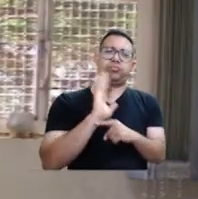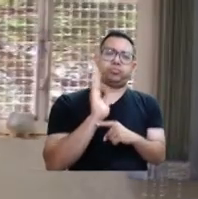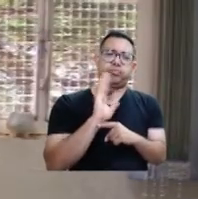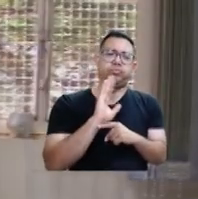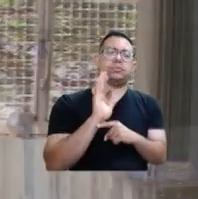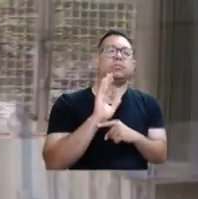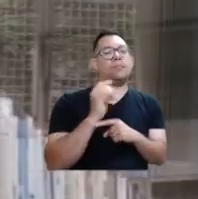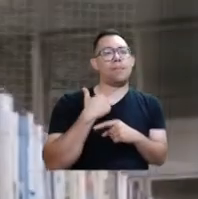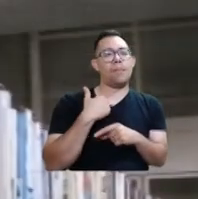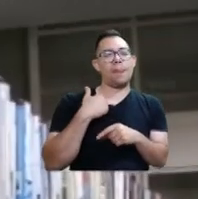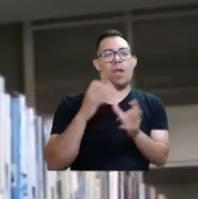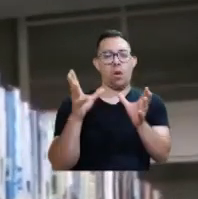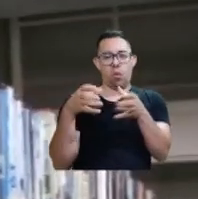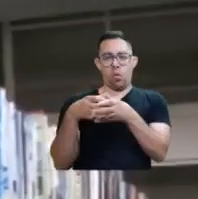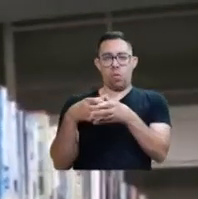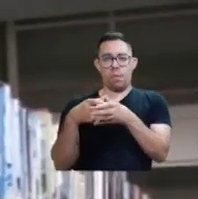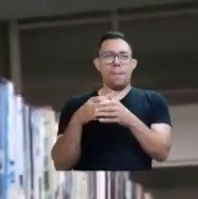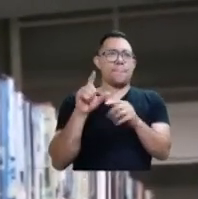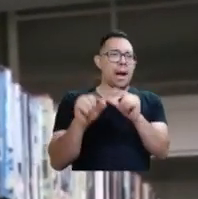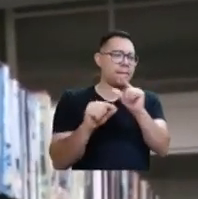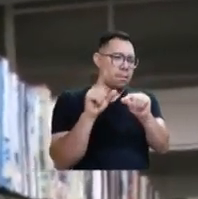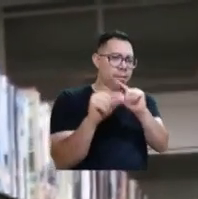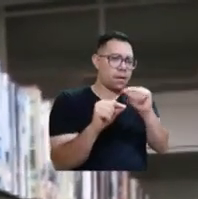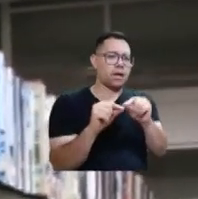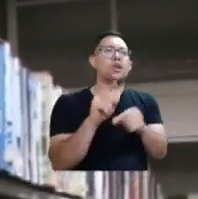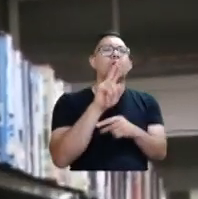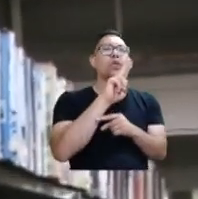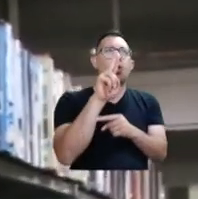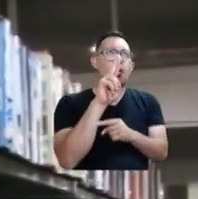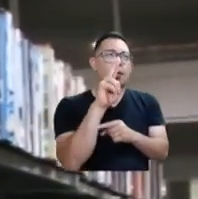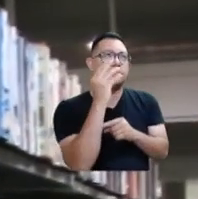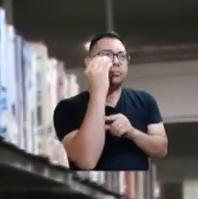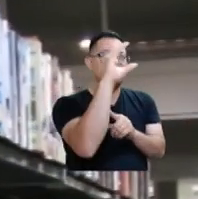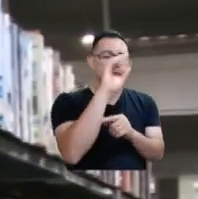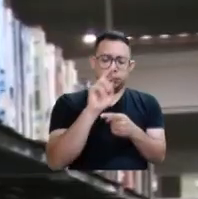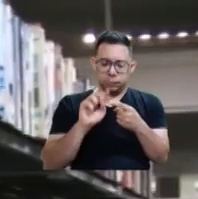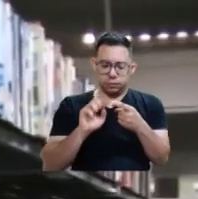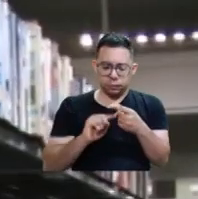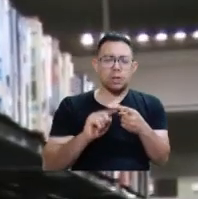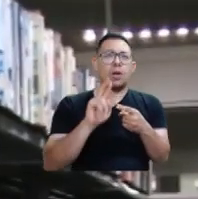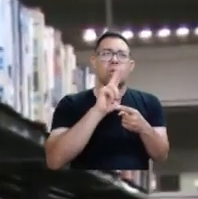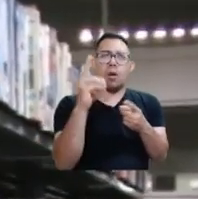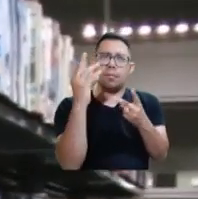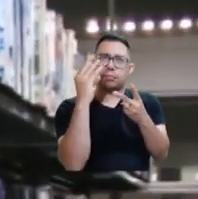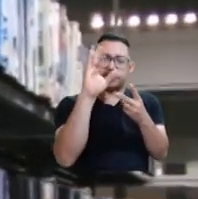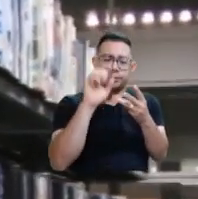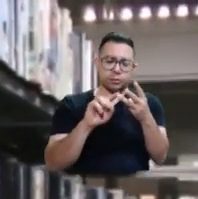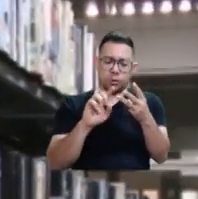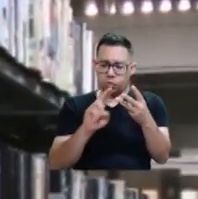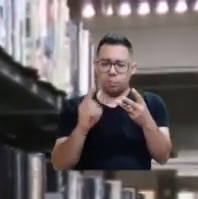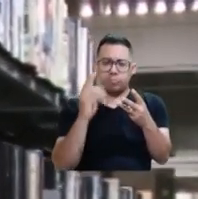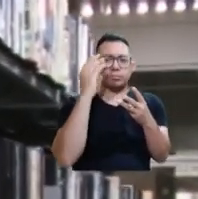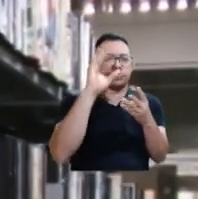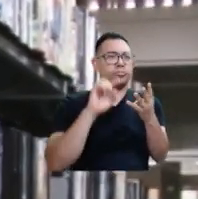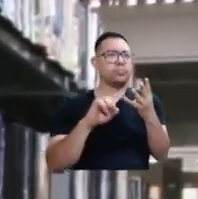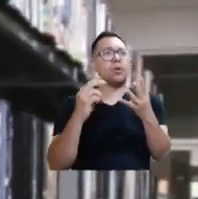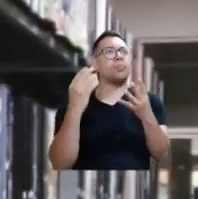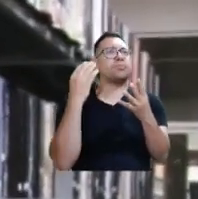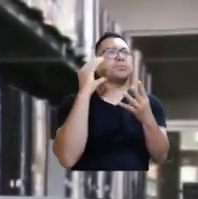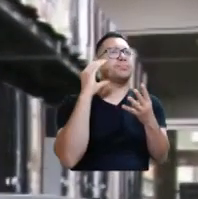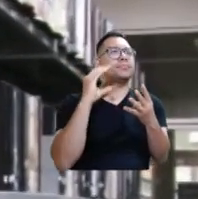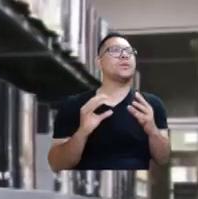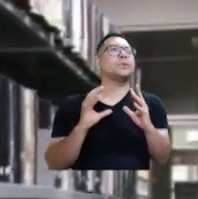a próxima etapa em que eu e a minha equipe entramos é a parte de catalogação e disponibilização desse material, né? Transformar o